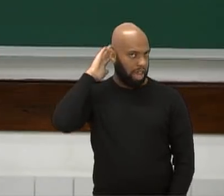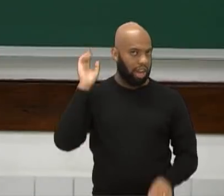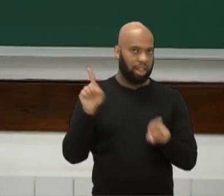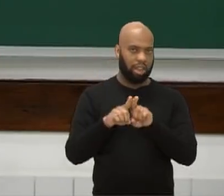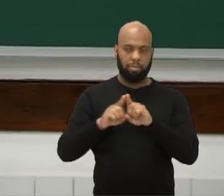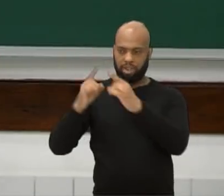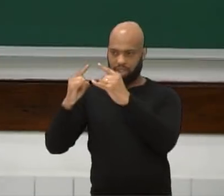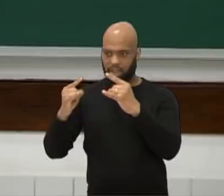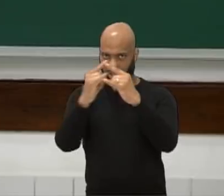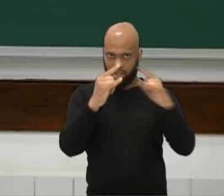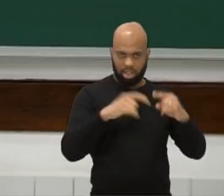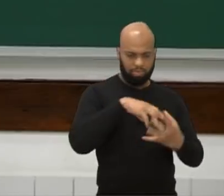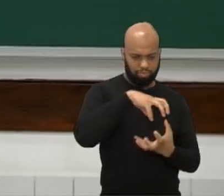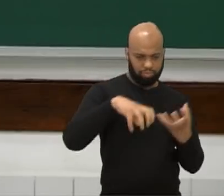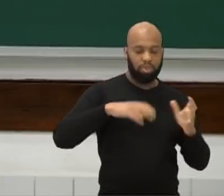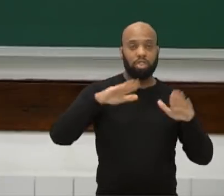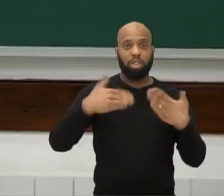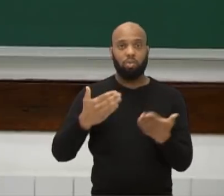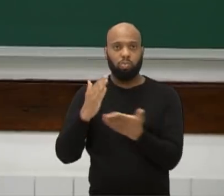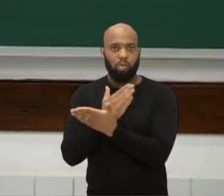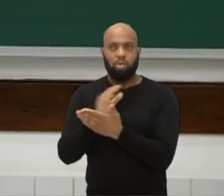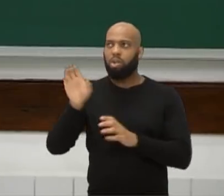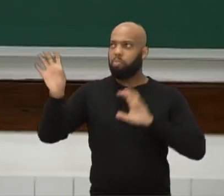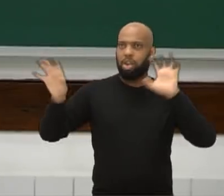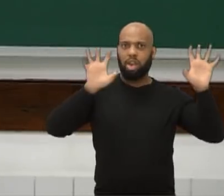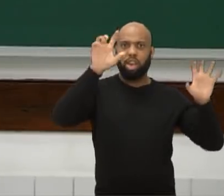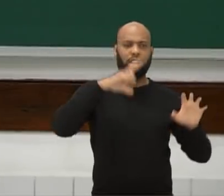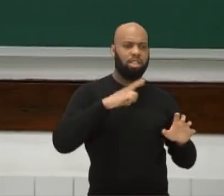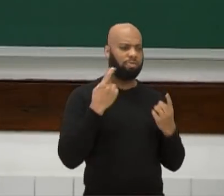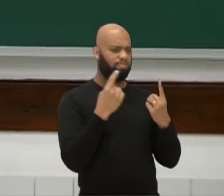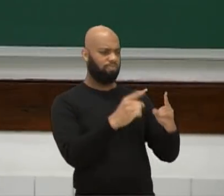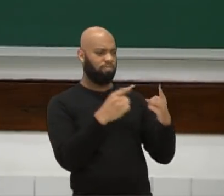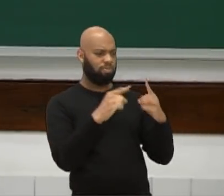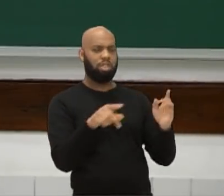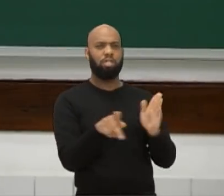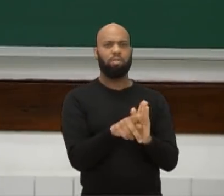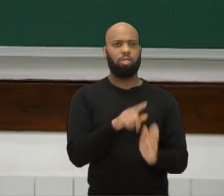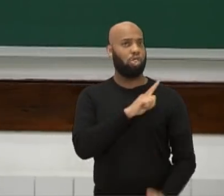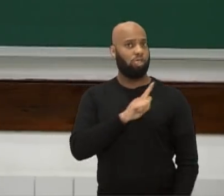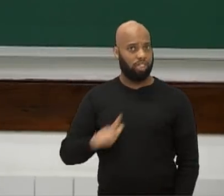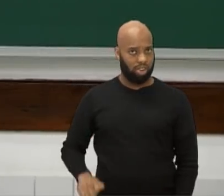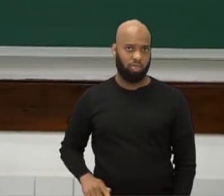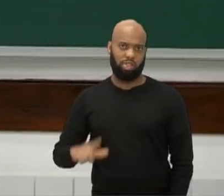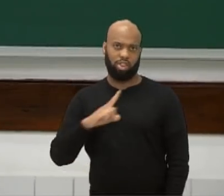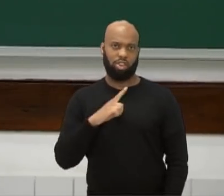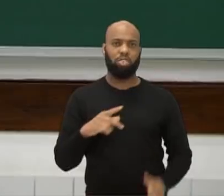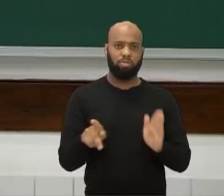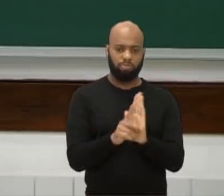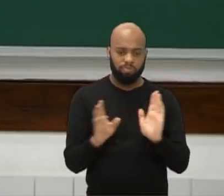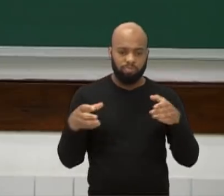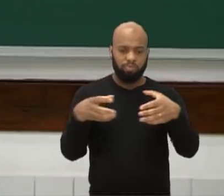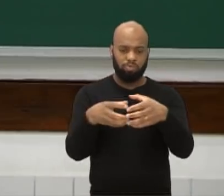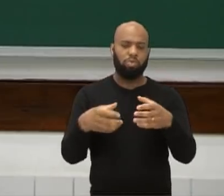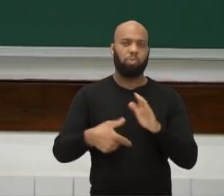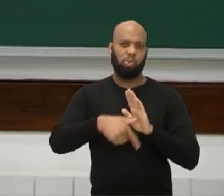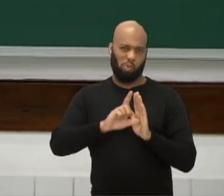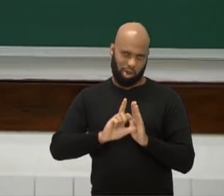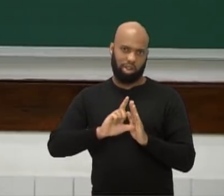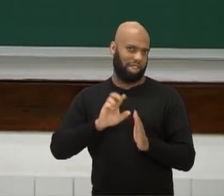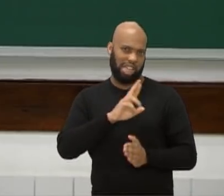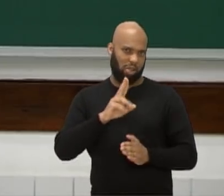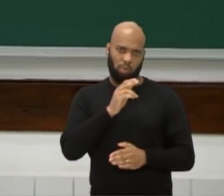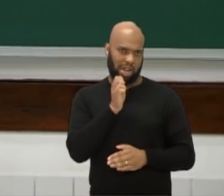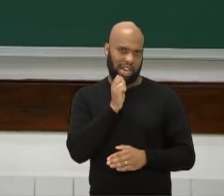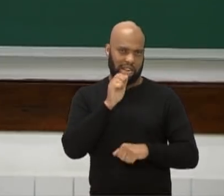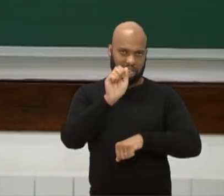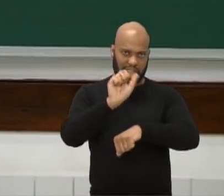que algumas regiões questionavam esses presidentes, esses governadores das províncias que às